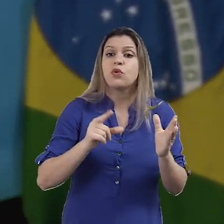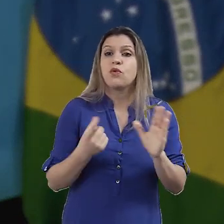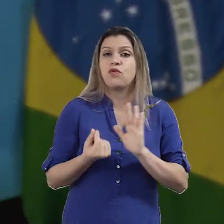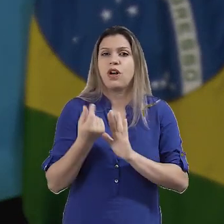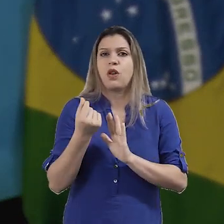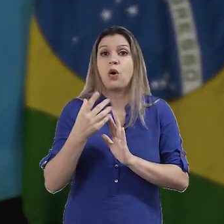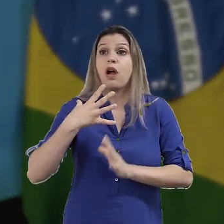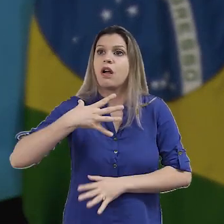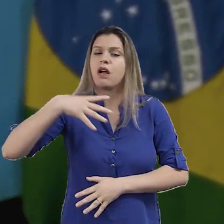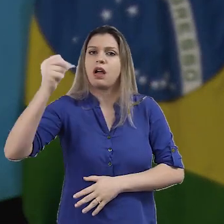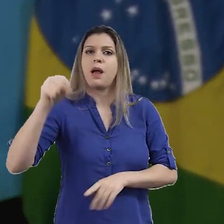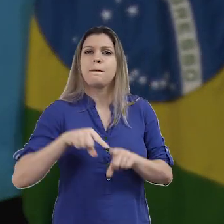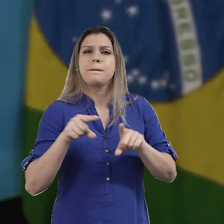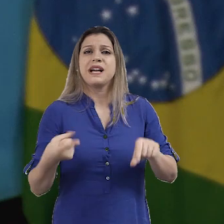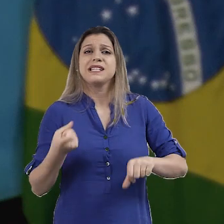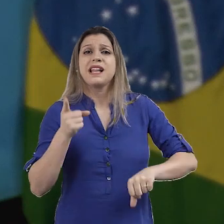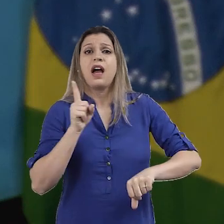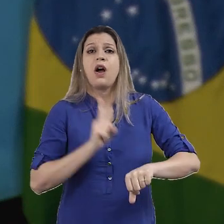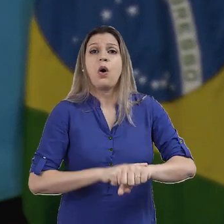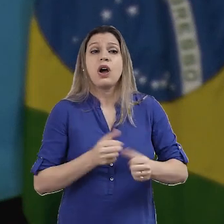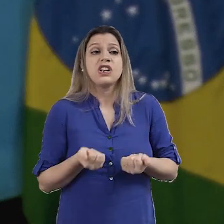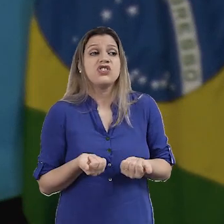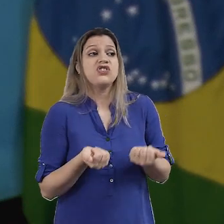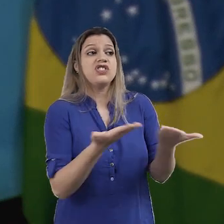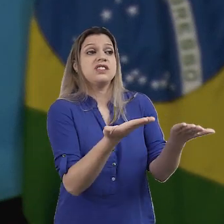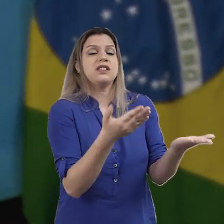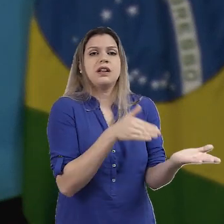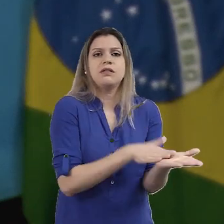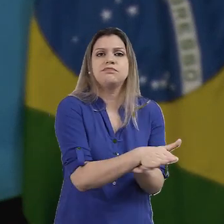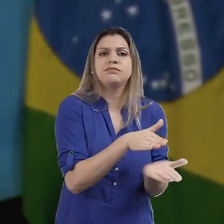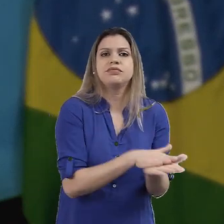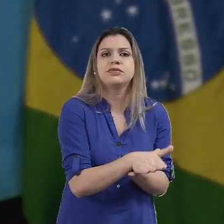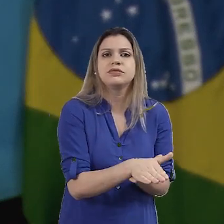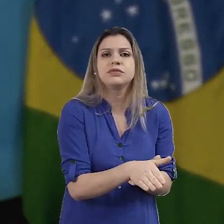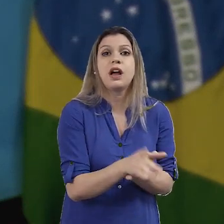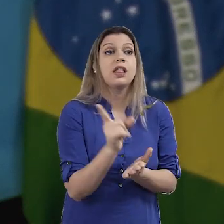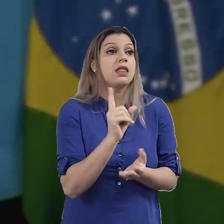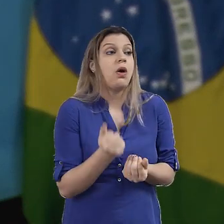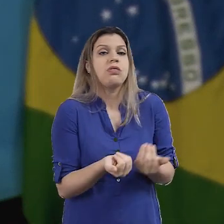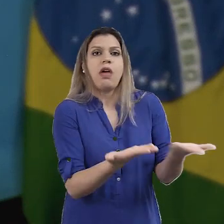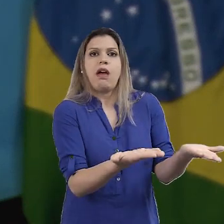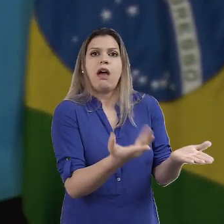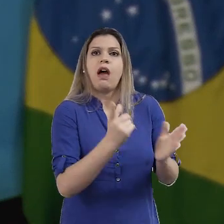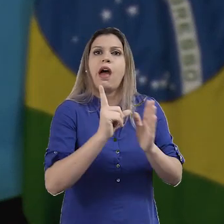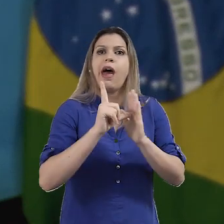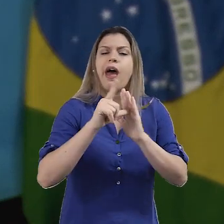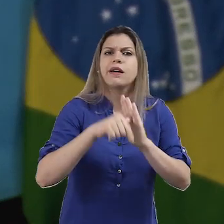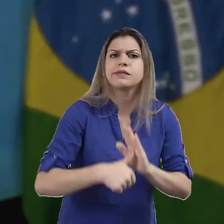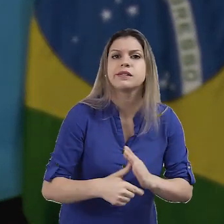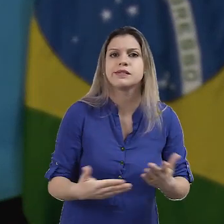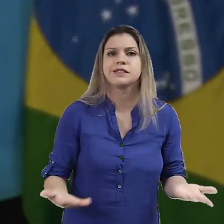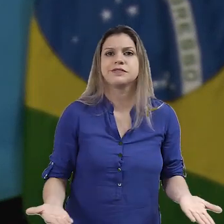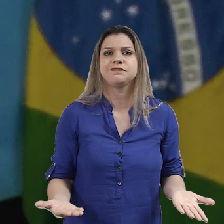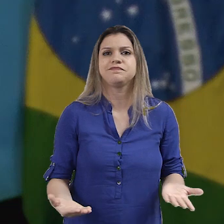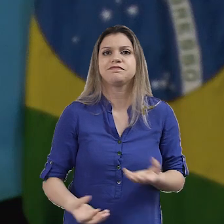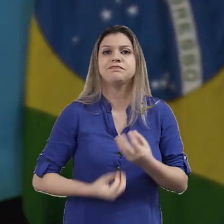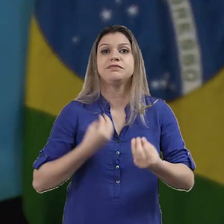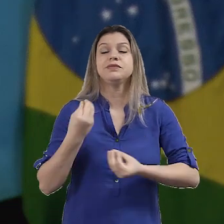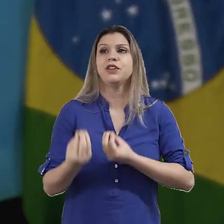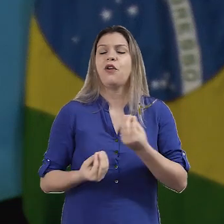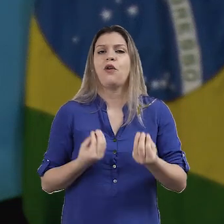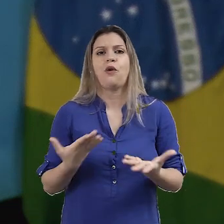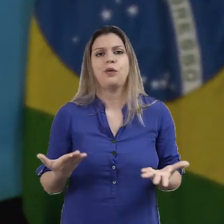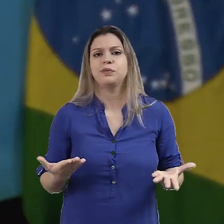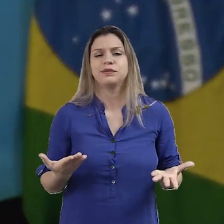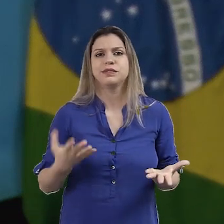ganhava. Só que na hora de entregar os impressos, ela não entregava. Aí já atrasava, e como que o órgão